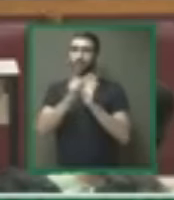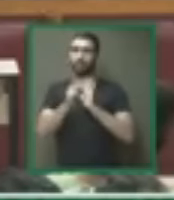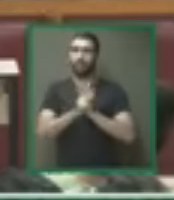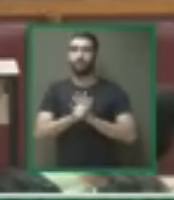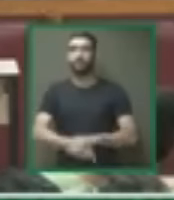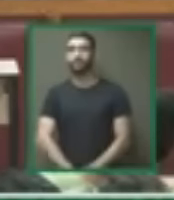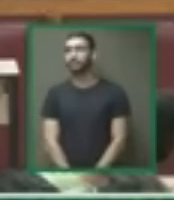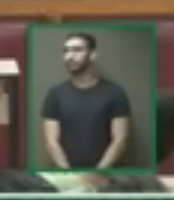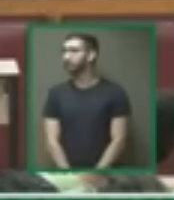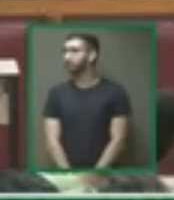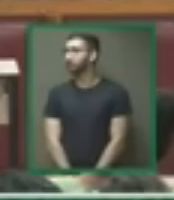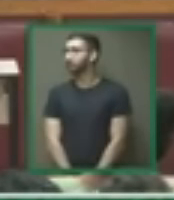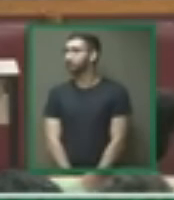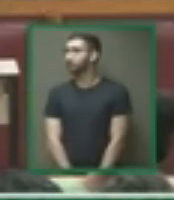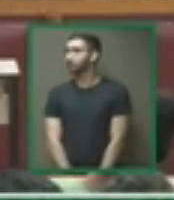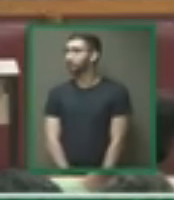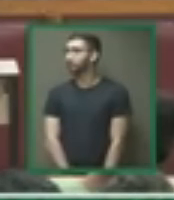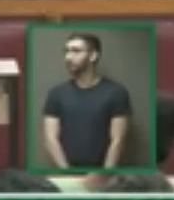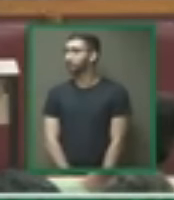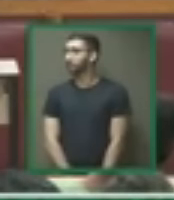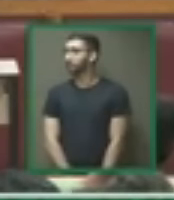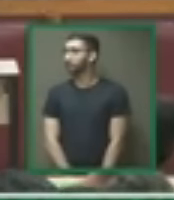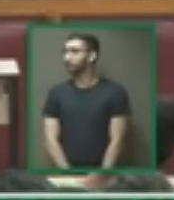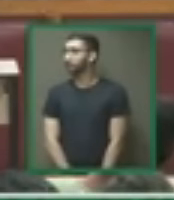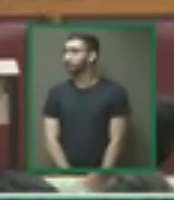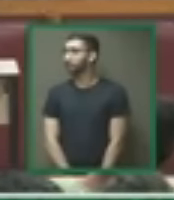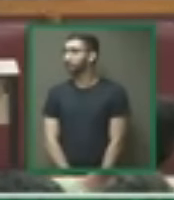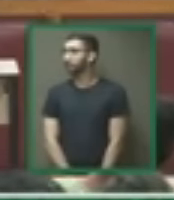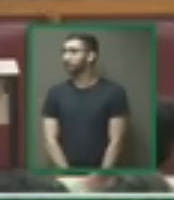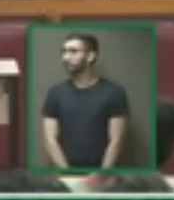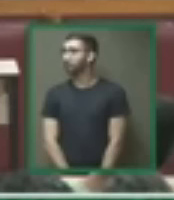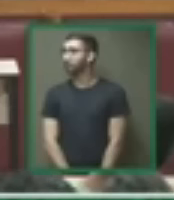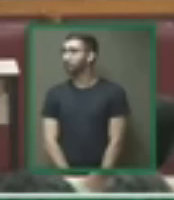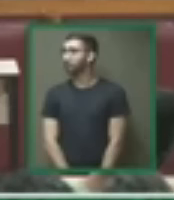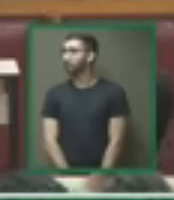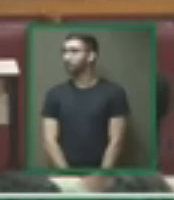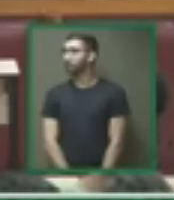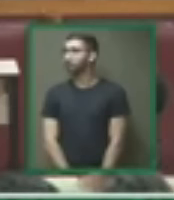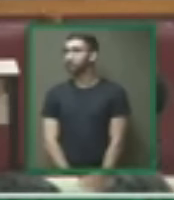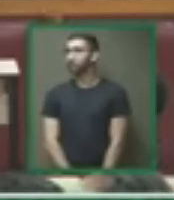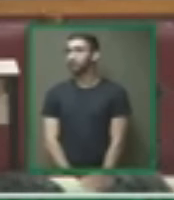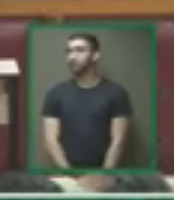Deixa eu entender a letra. Graças a Deus, as letras estão ótimas.